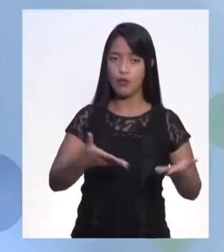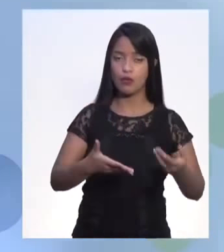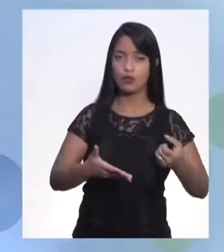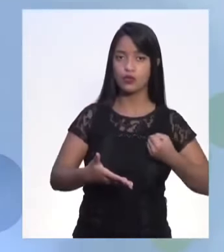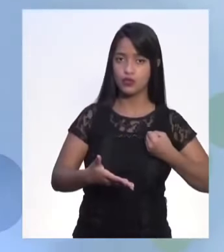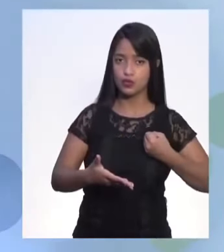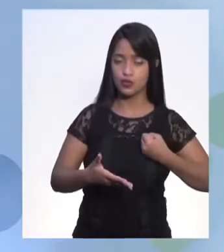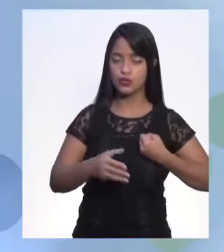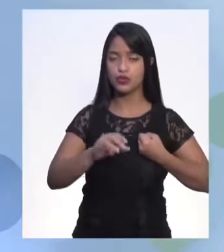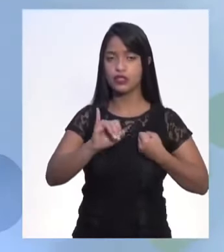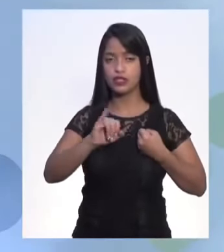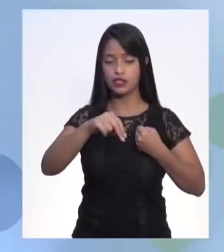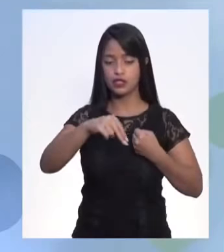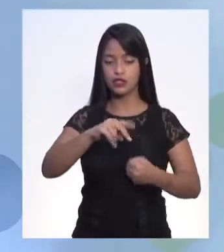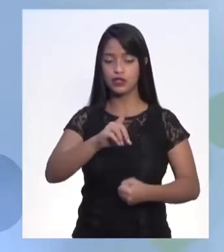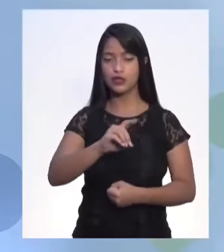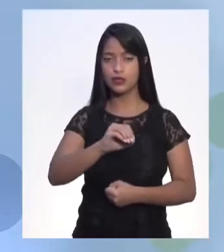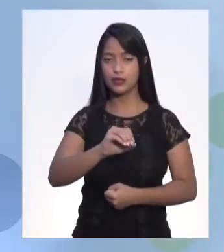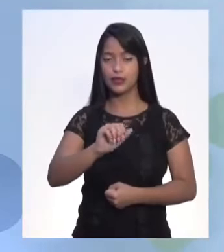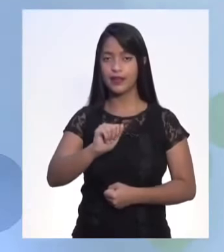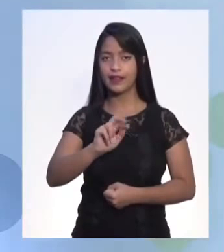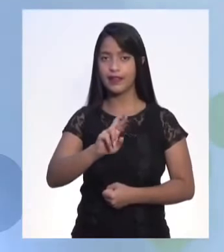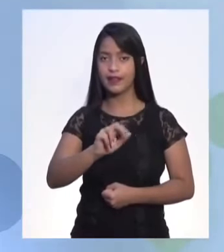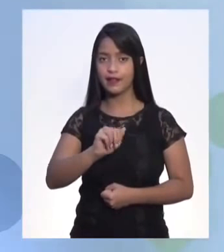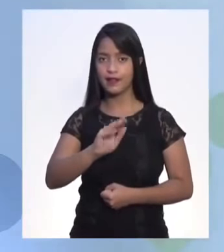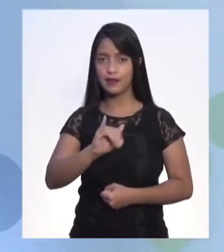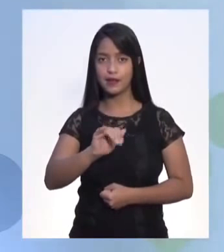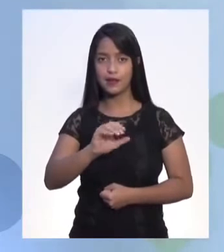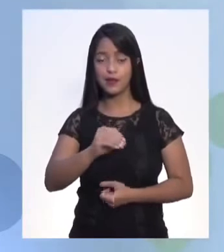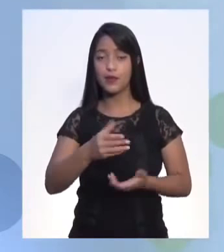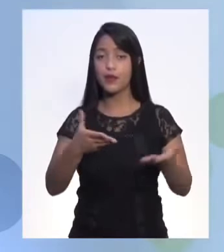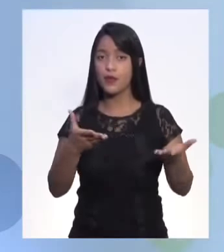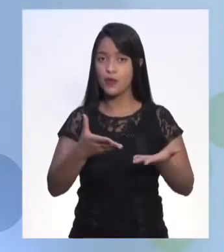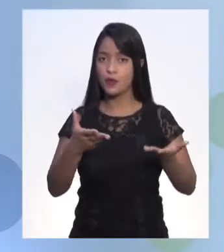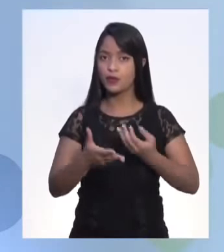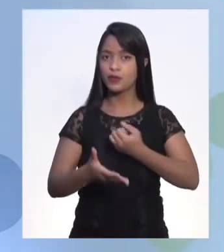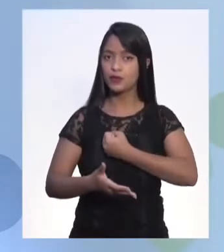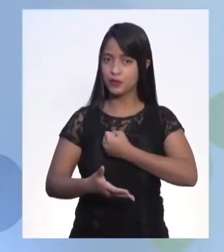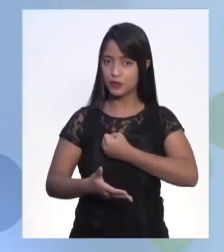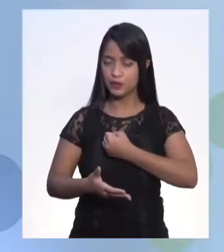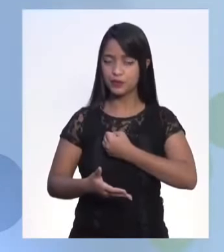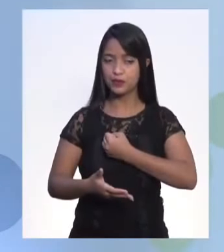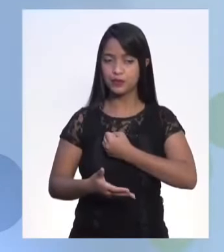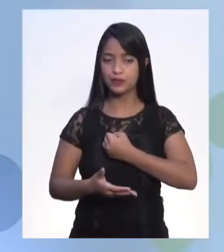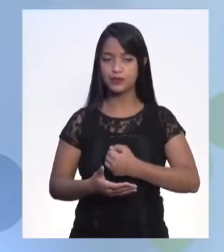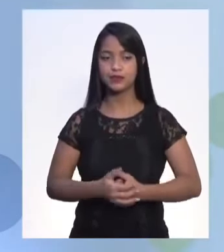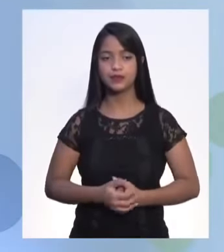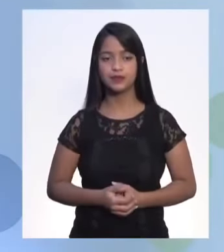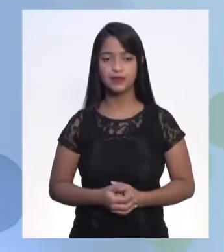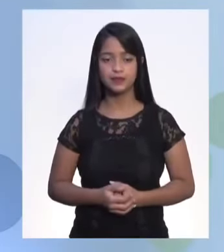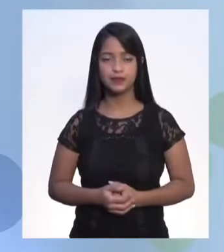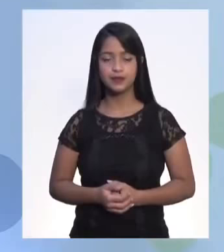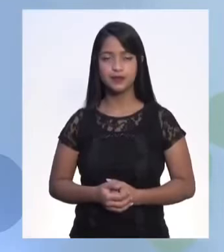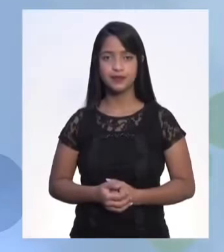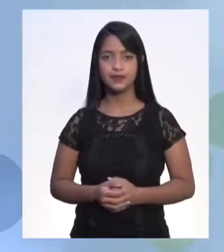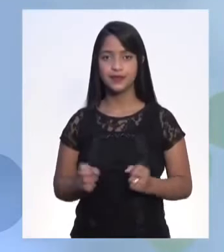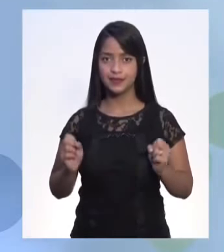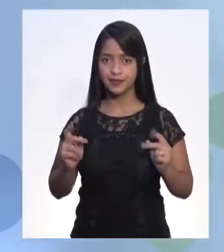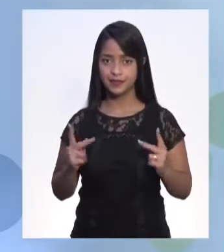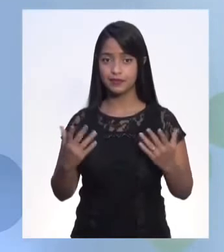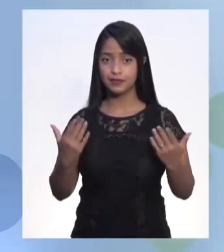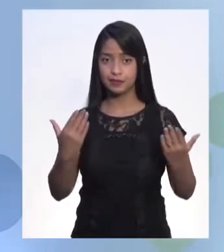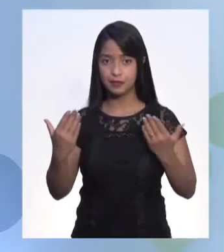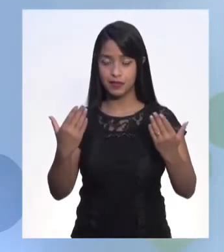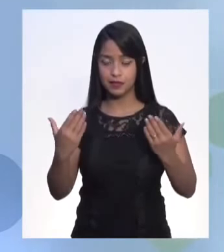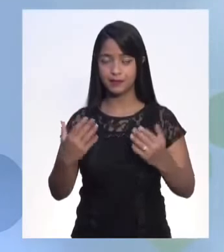indo-arábico nosso famoso de sistema de numeração nós famoso sistema de numeração decimal Tudo